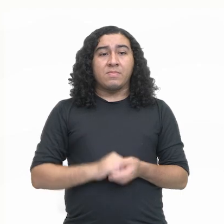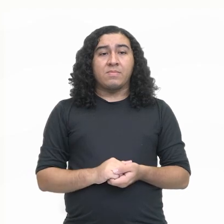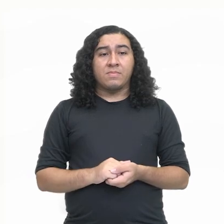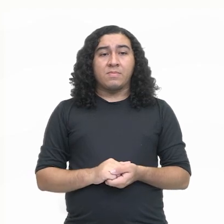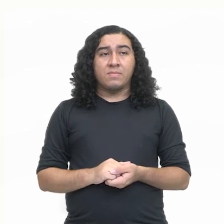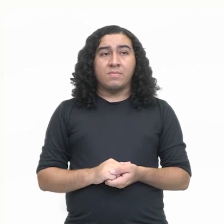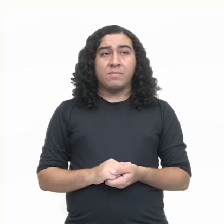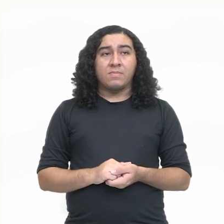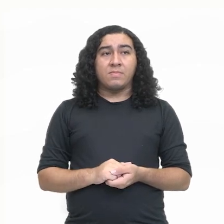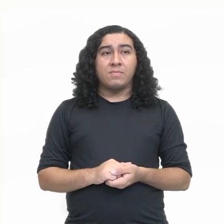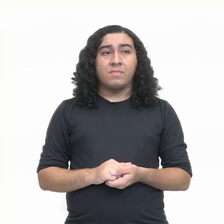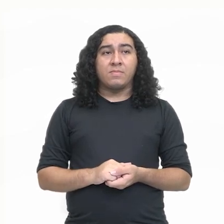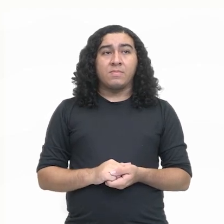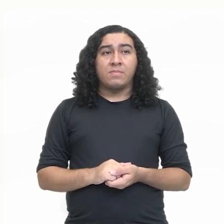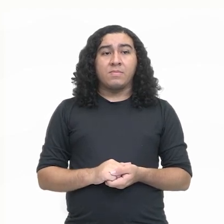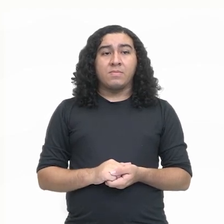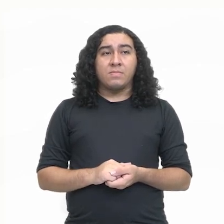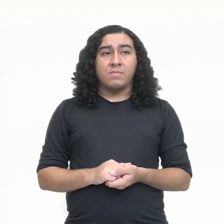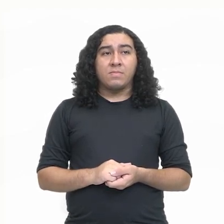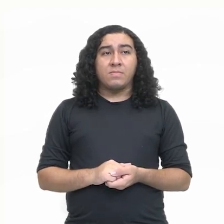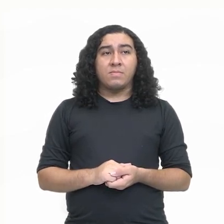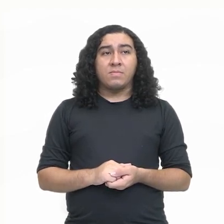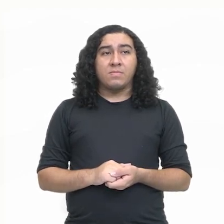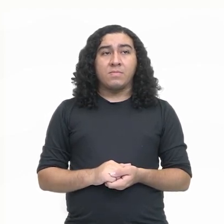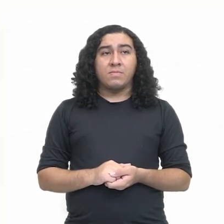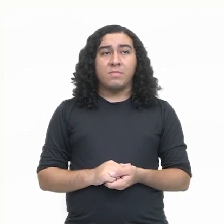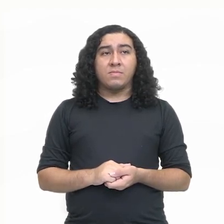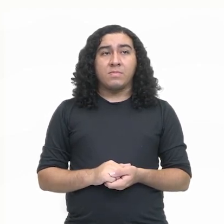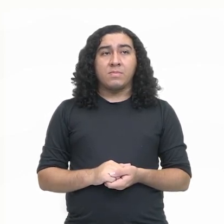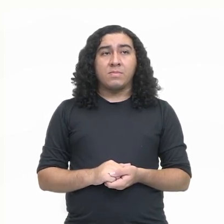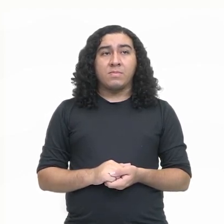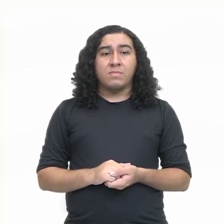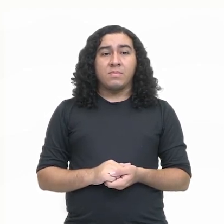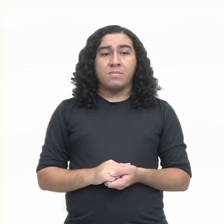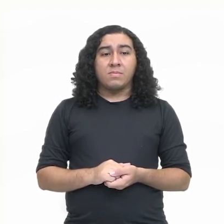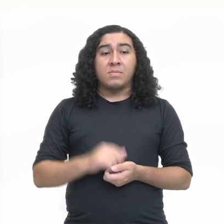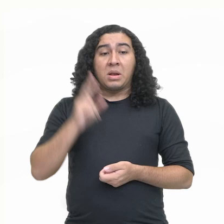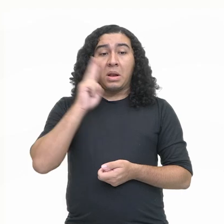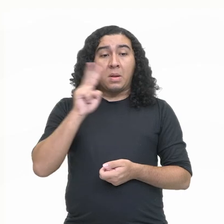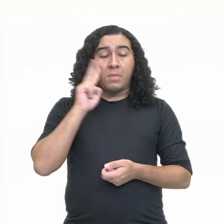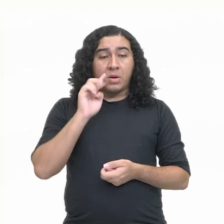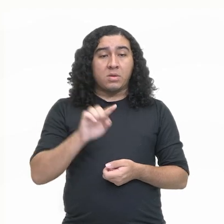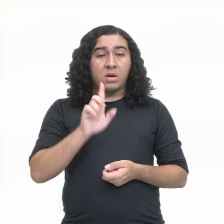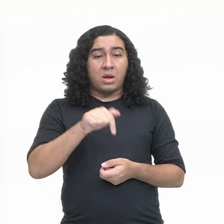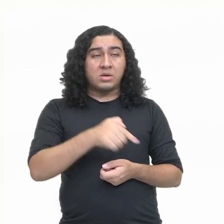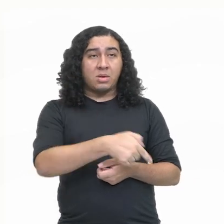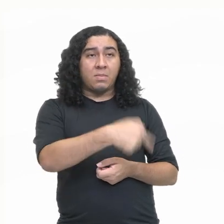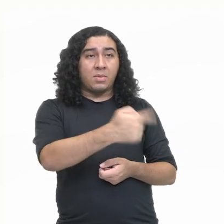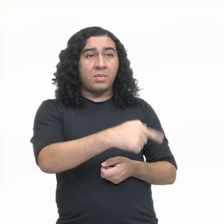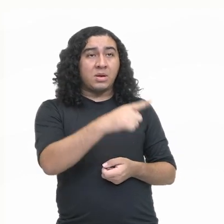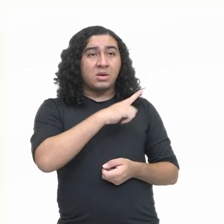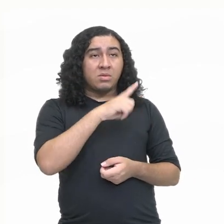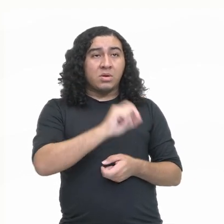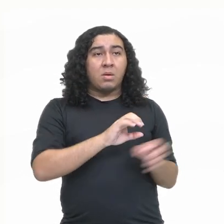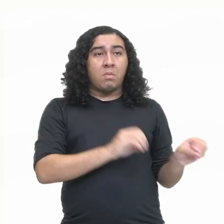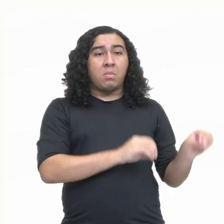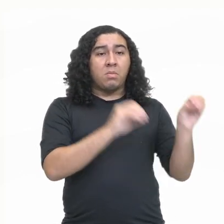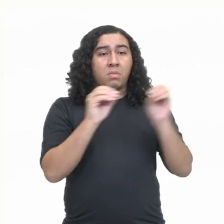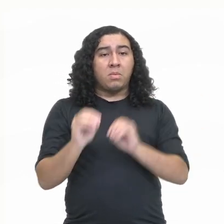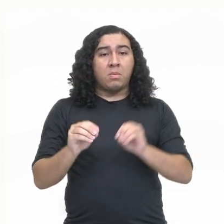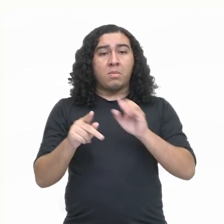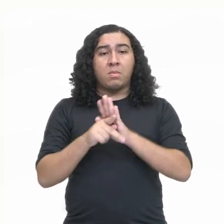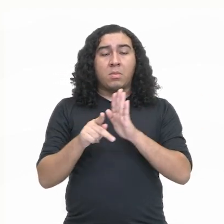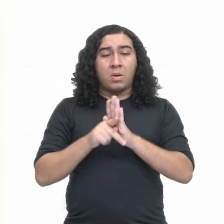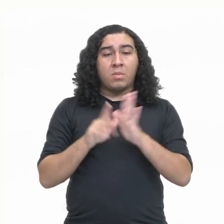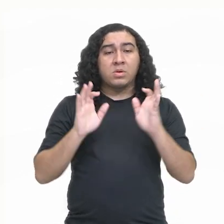Lembrando que a difusão, ela vai passar do meio mais